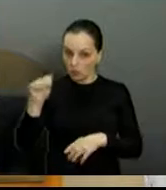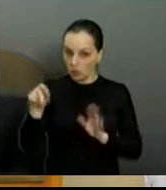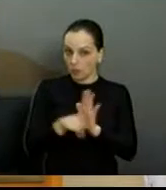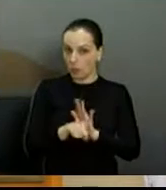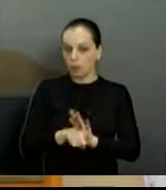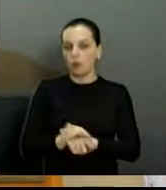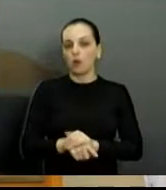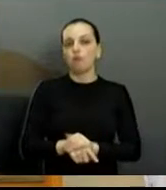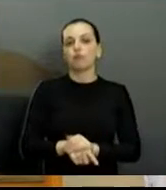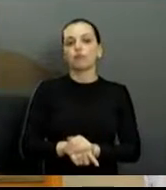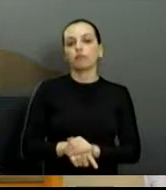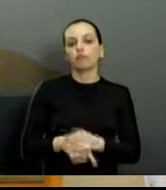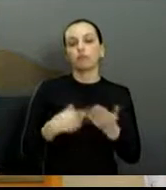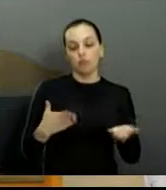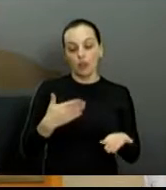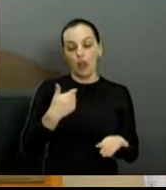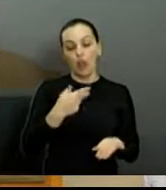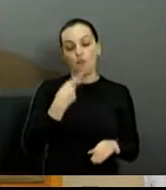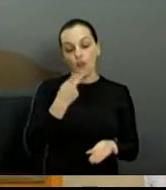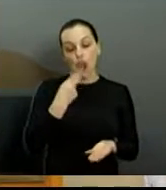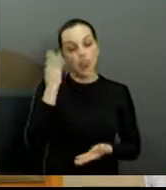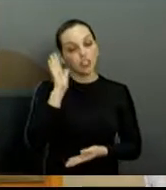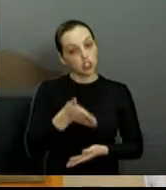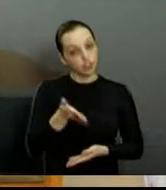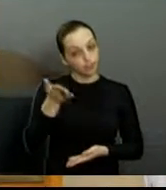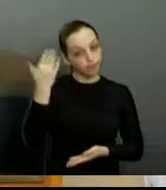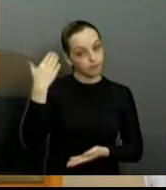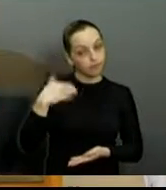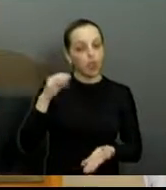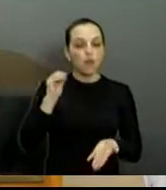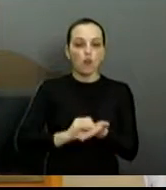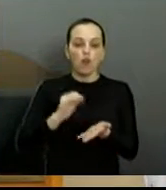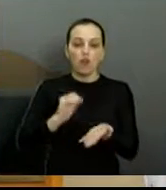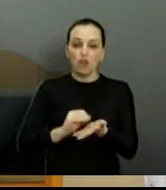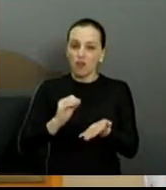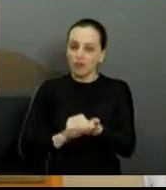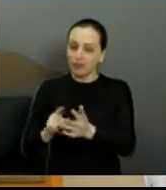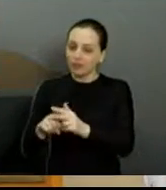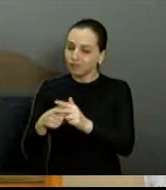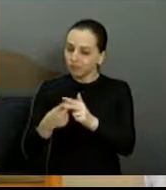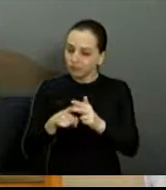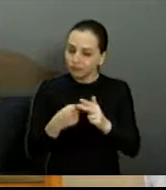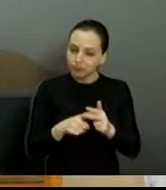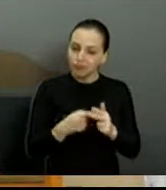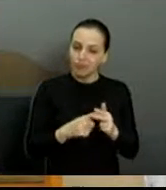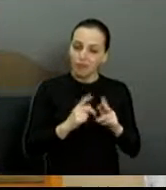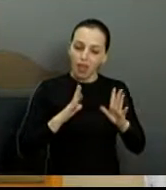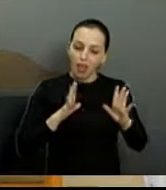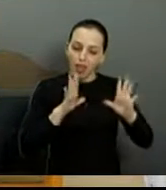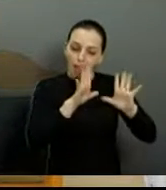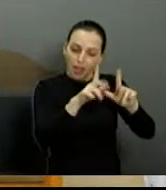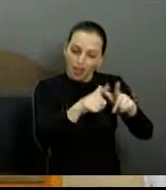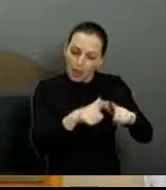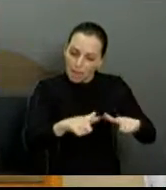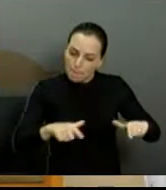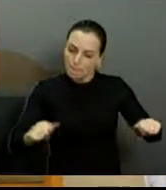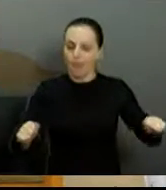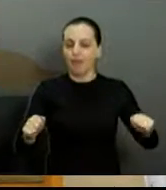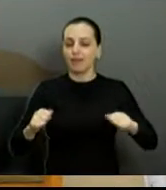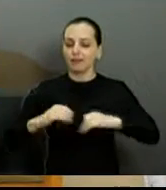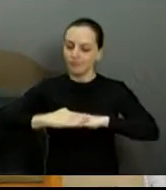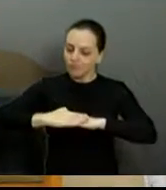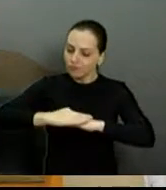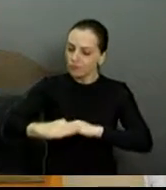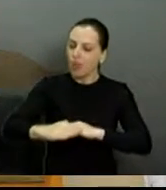falta de zeladoria já pediu que o executivo todos os vereadores aqui faz o que a cidade precisa de melhoria